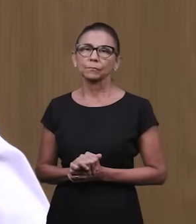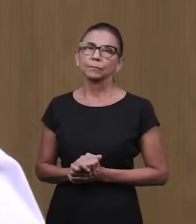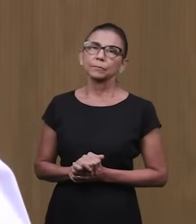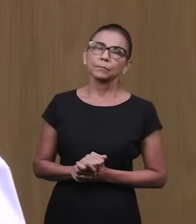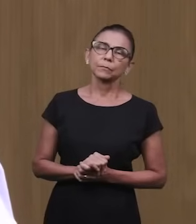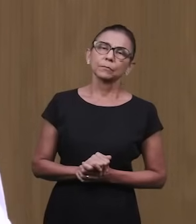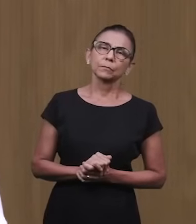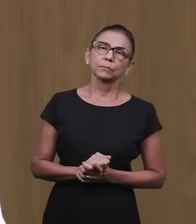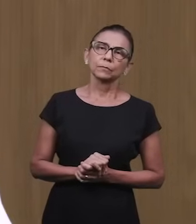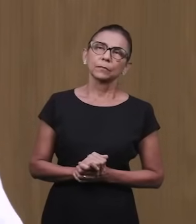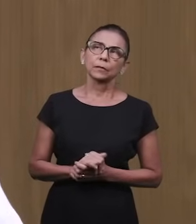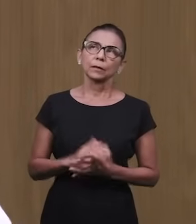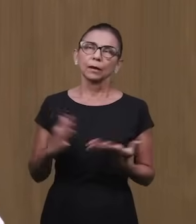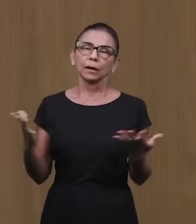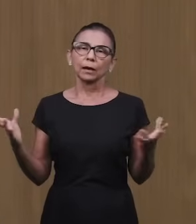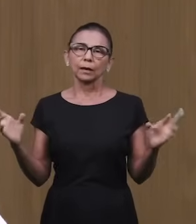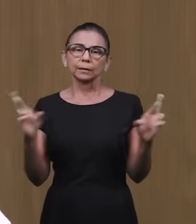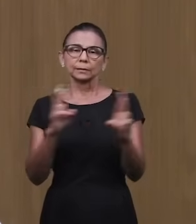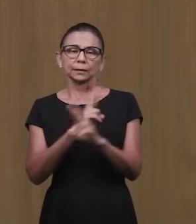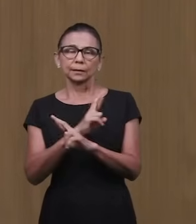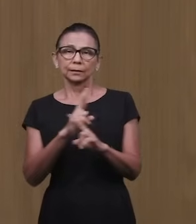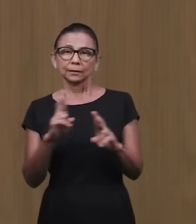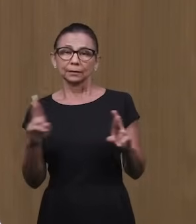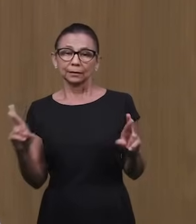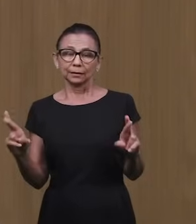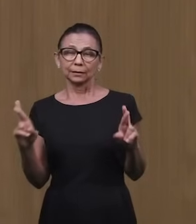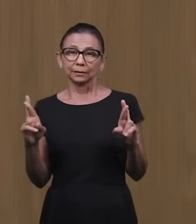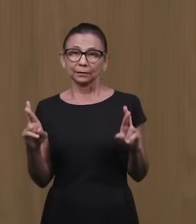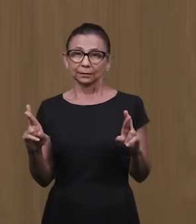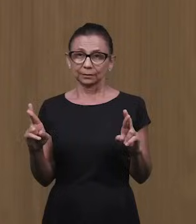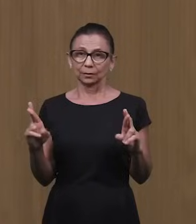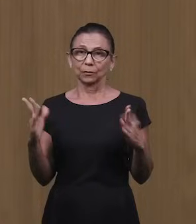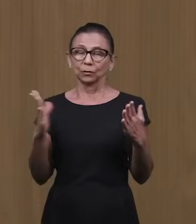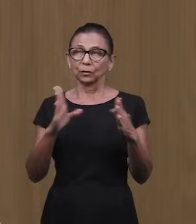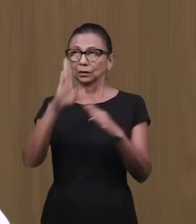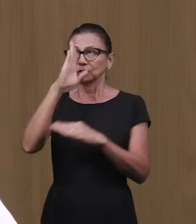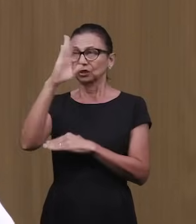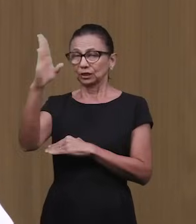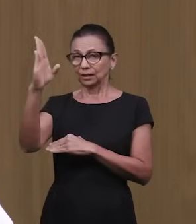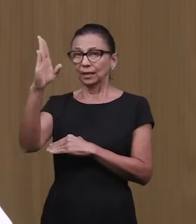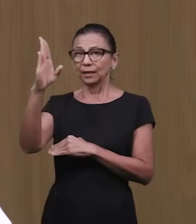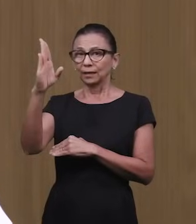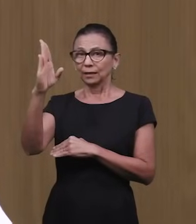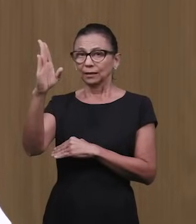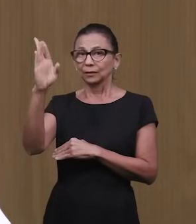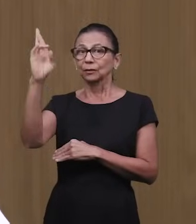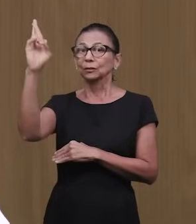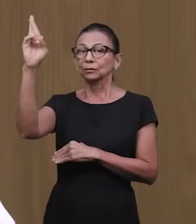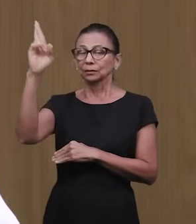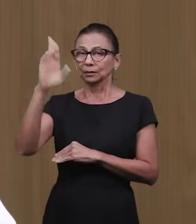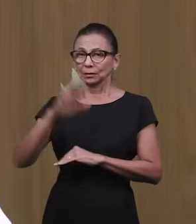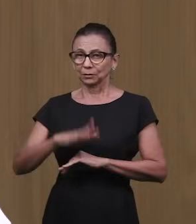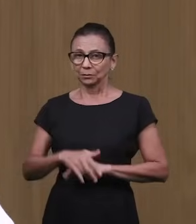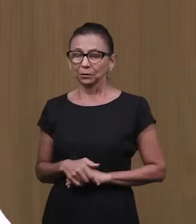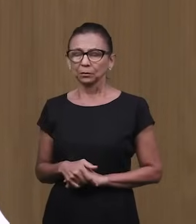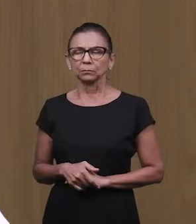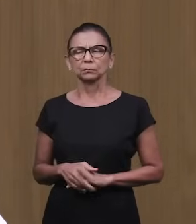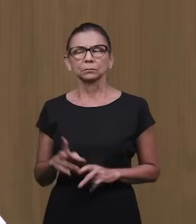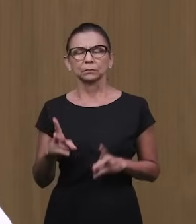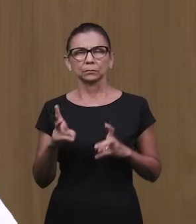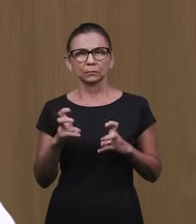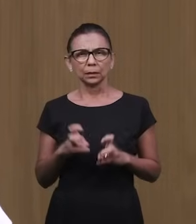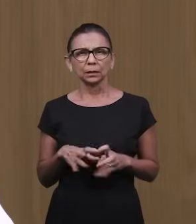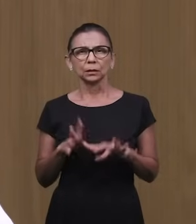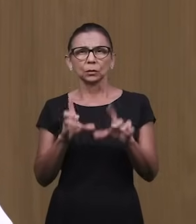doutrinas resgatadas foi a oração, a doutrina da oração, que é tão importante nessa